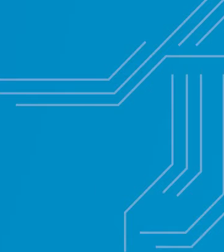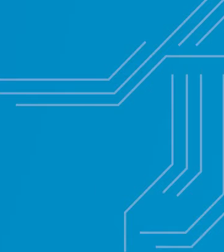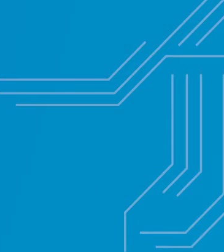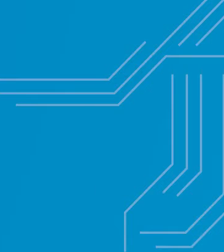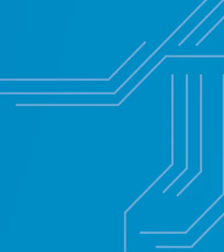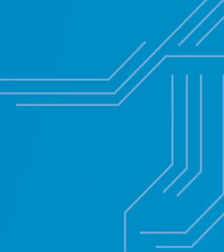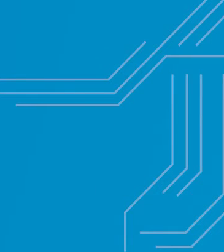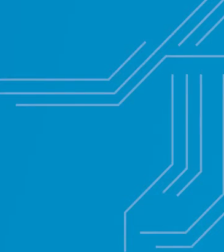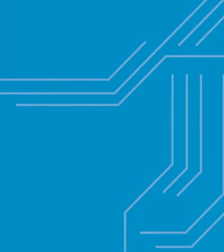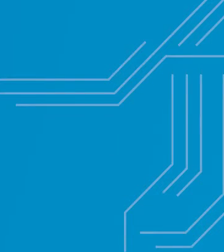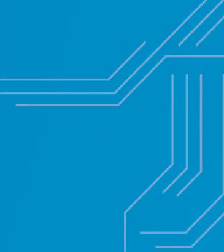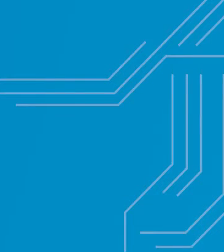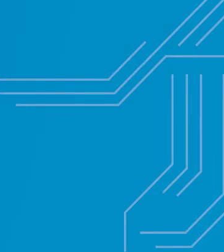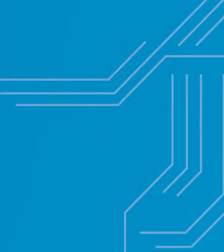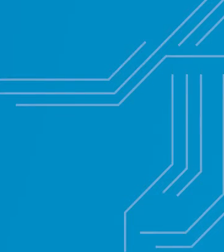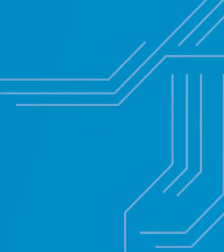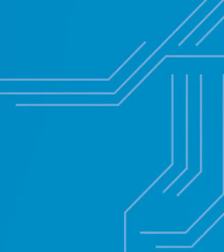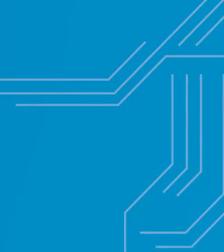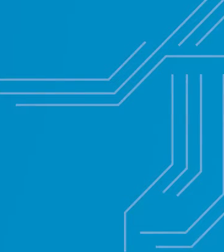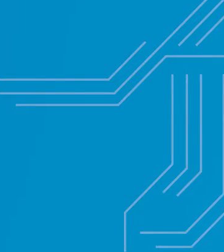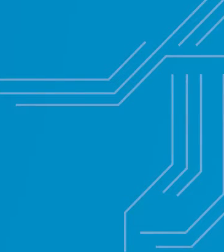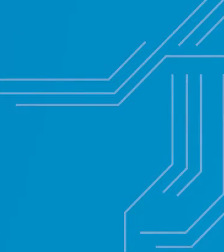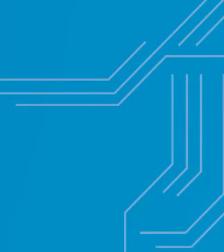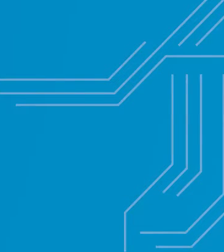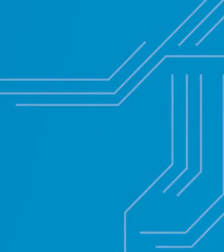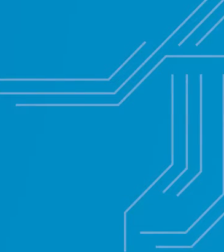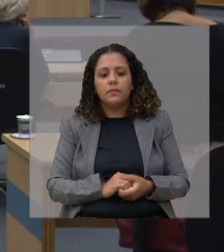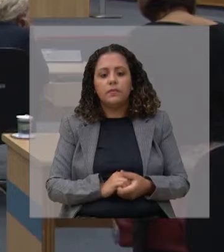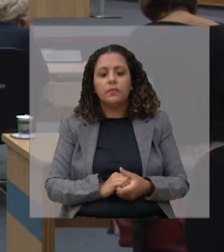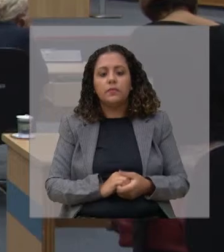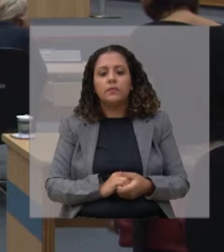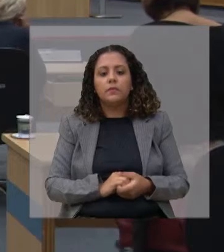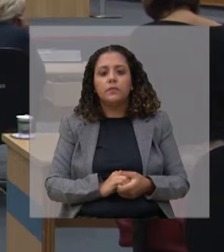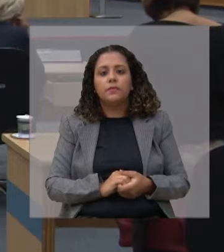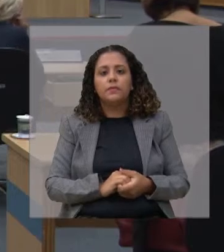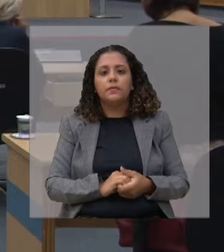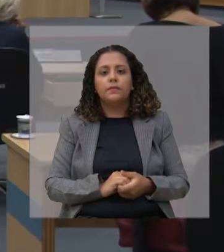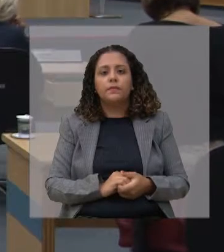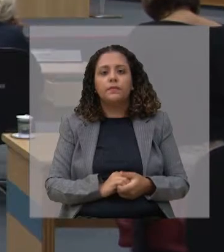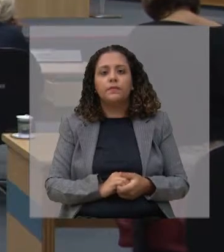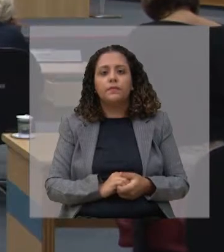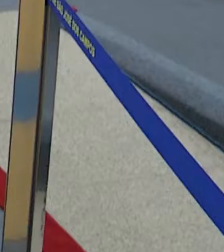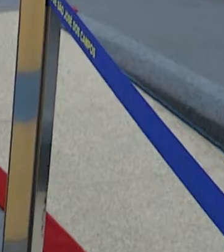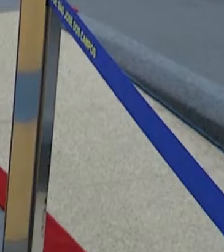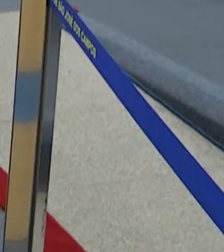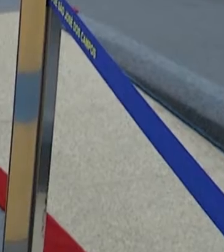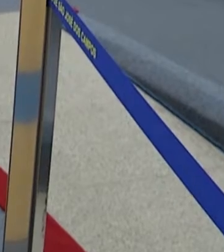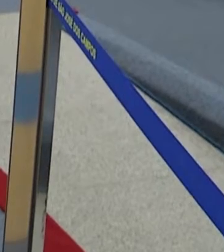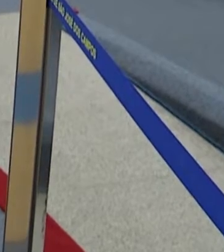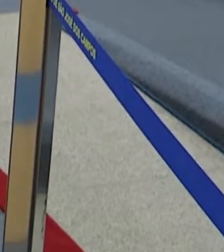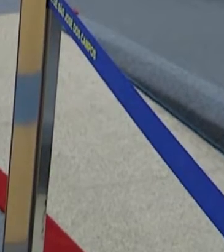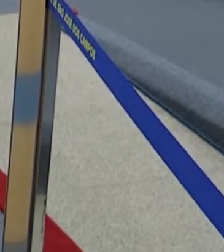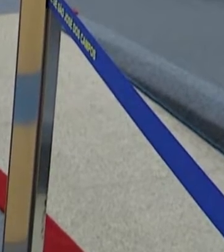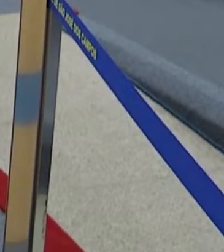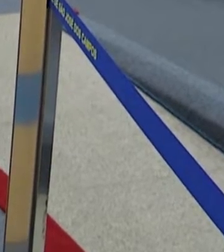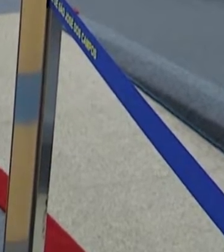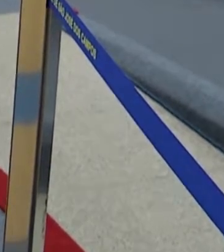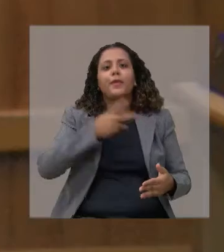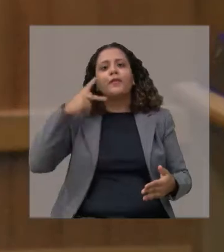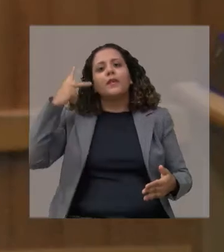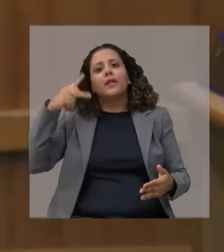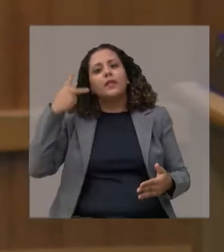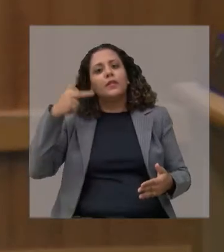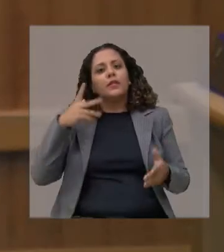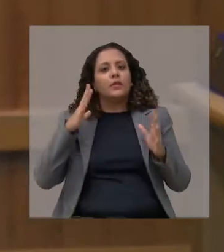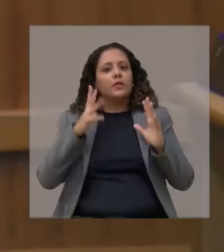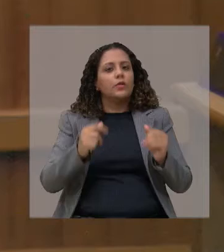E confira agora os destaques da sessão realizada na quinta-feira. Na 11ª sessão do ano, foram aprovados 2 projetos.